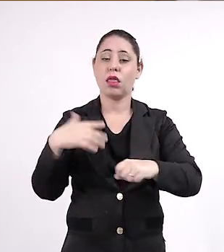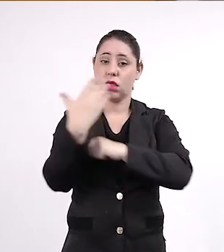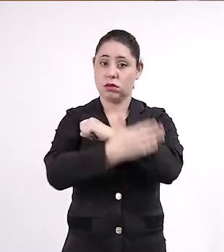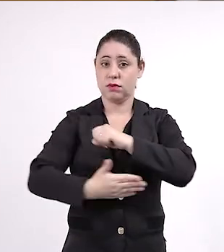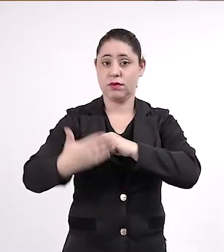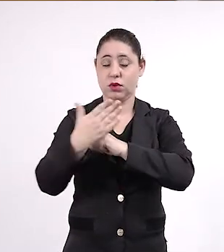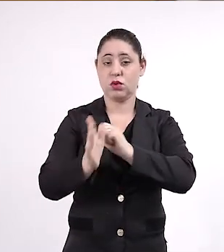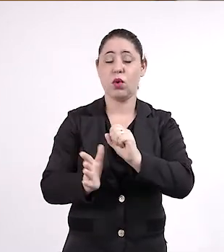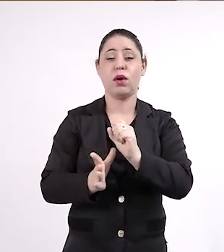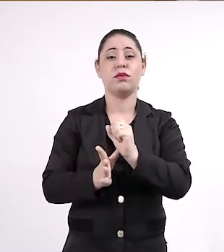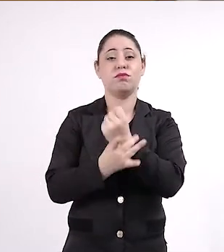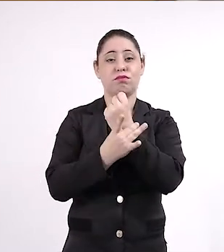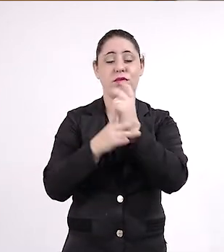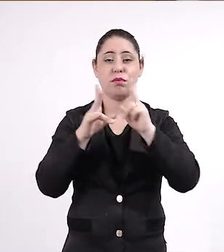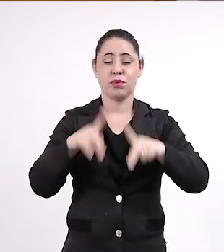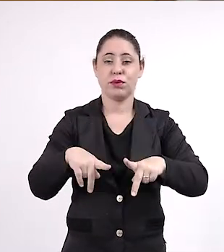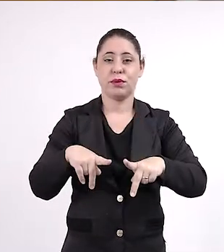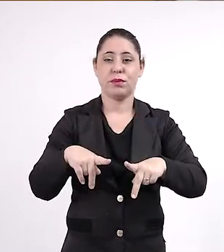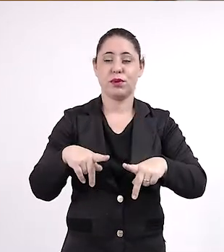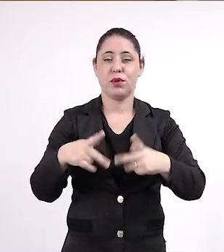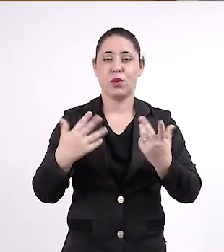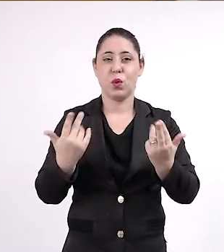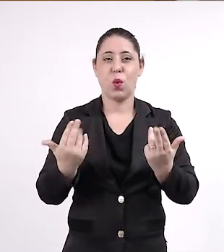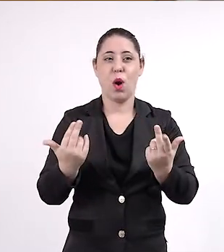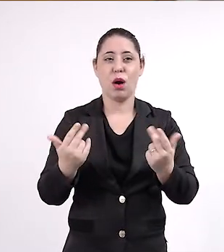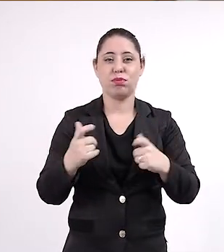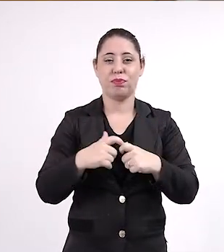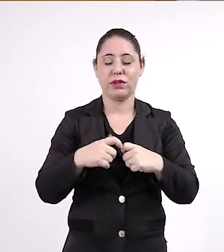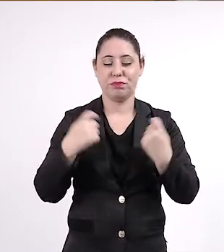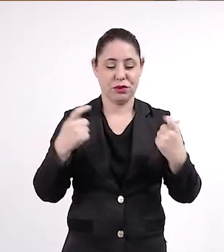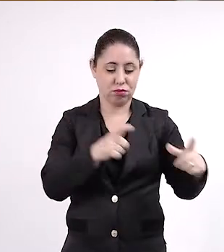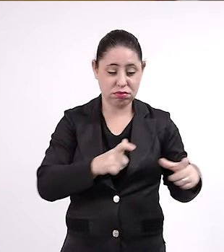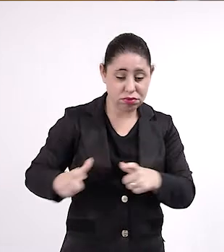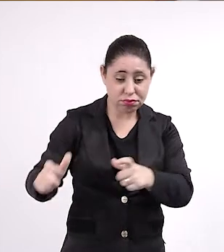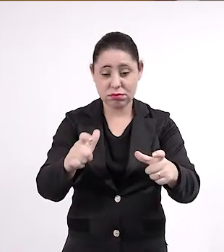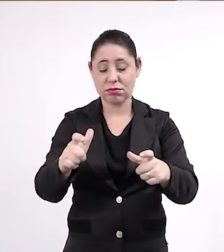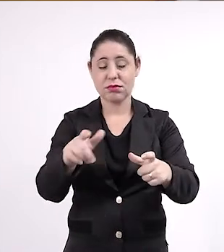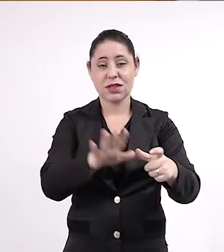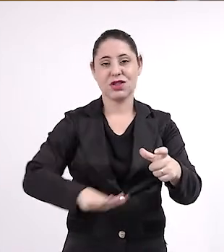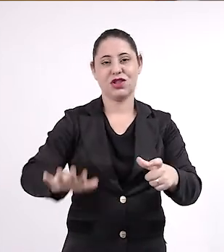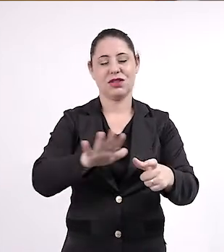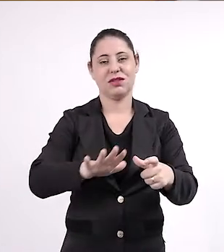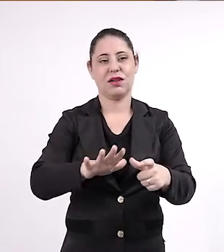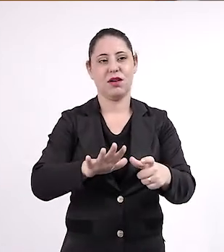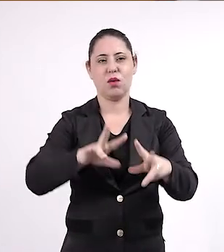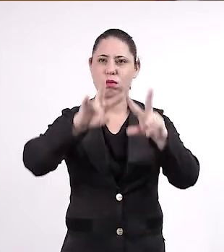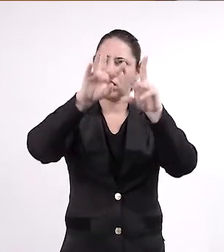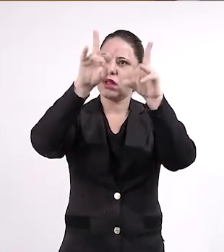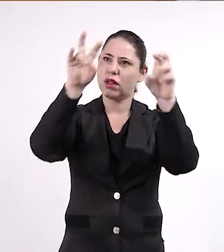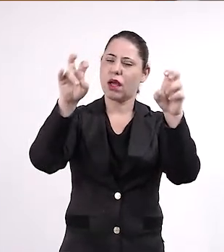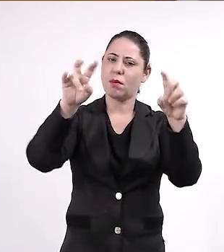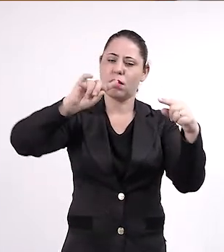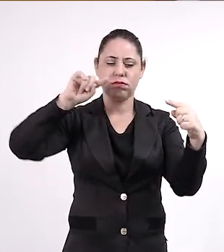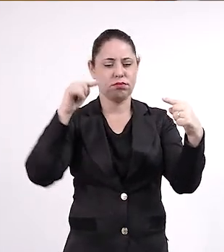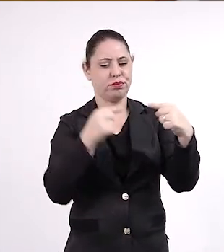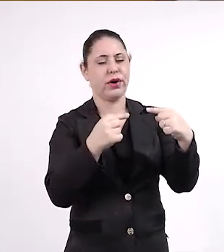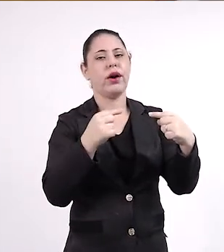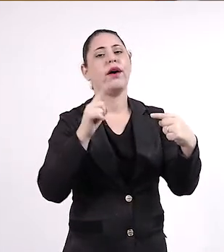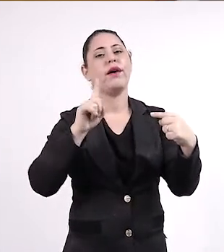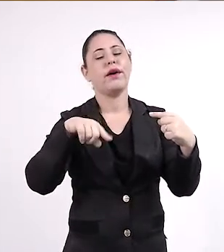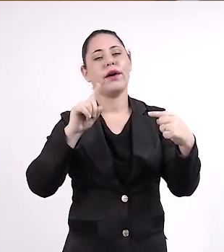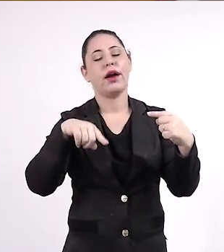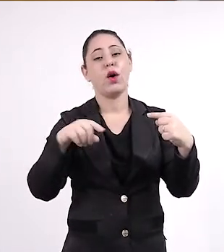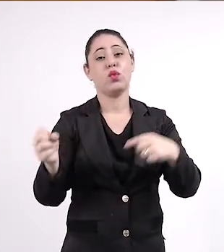ele é defensor público clínico geral, né? Ele tem que atuar em todos os ramos, né? Vamos voltar um pouco para o tema do nosso programa,